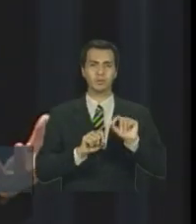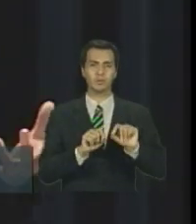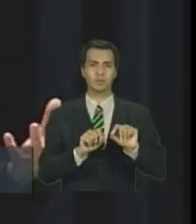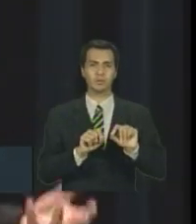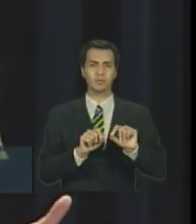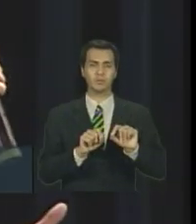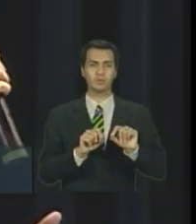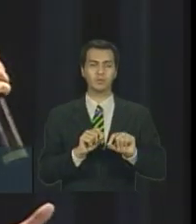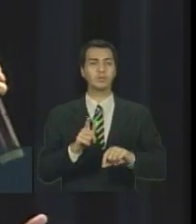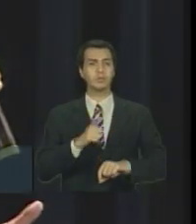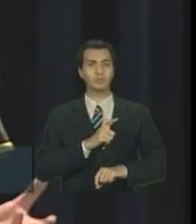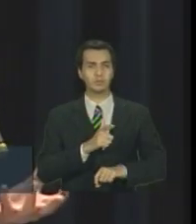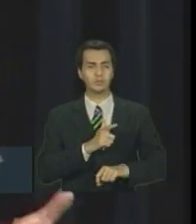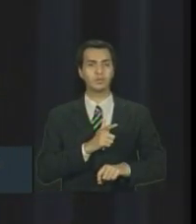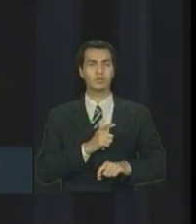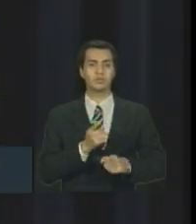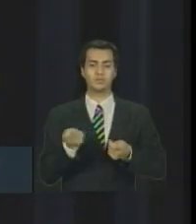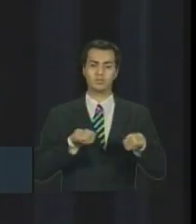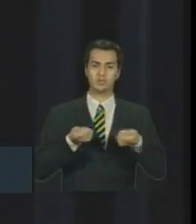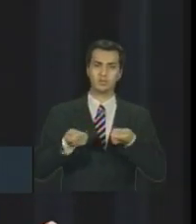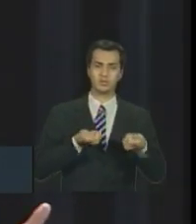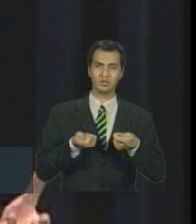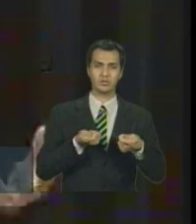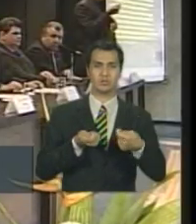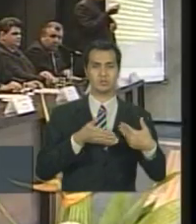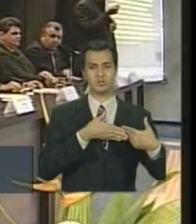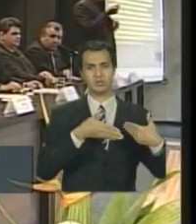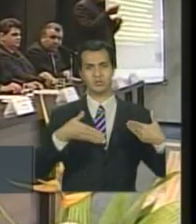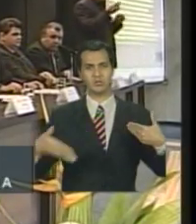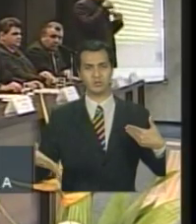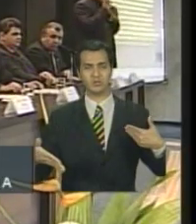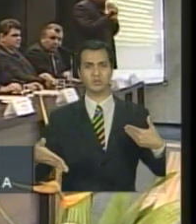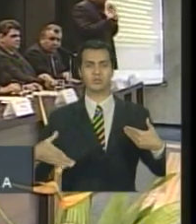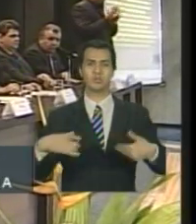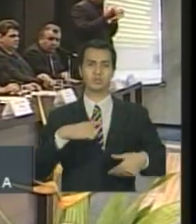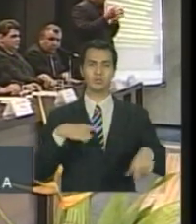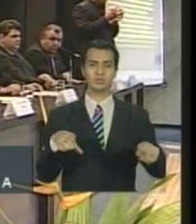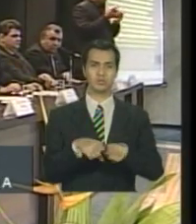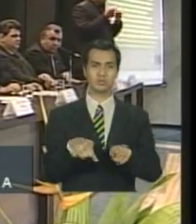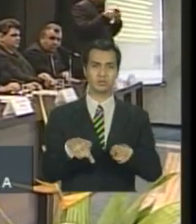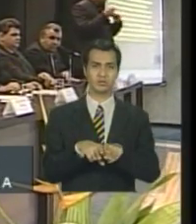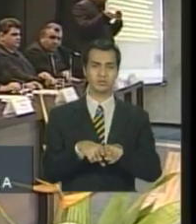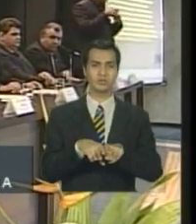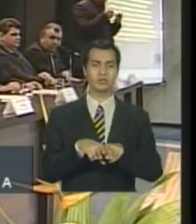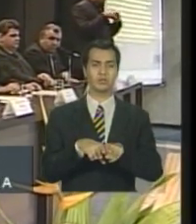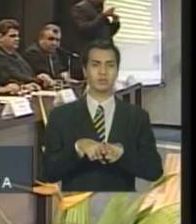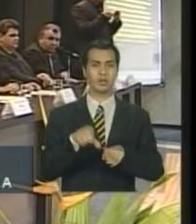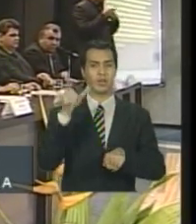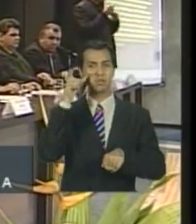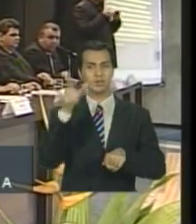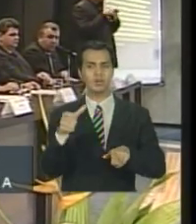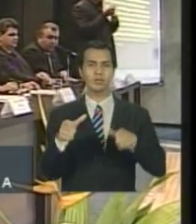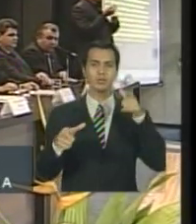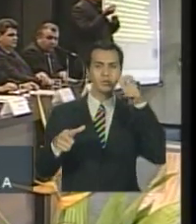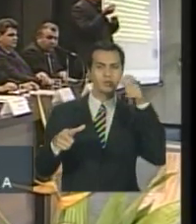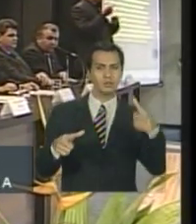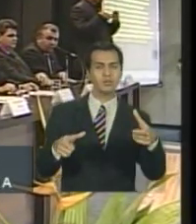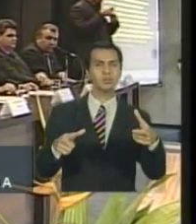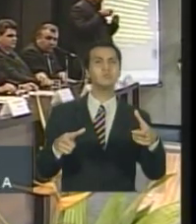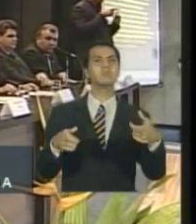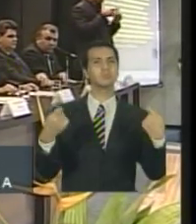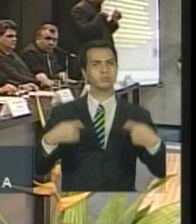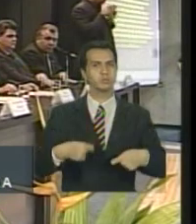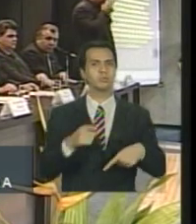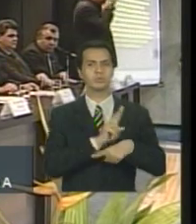os segmentos do mercado financeiro estejam atentos à responsabilidade social,